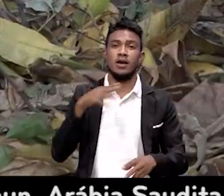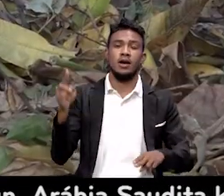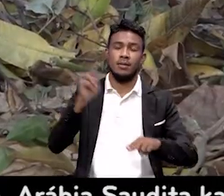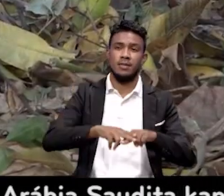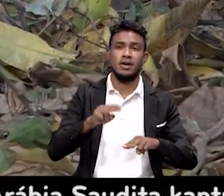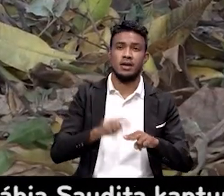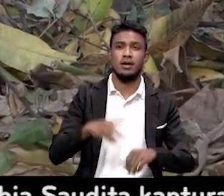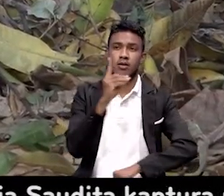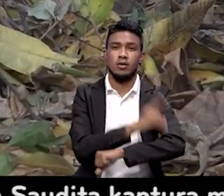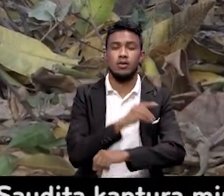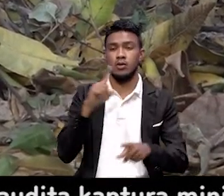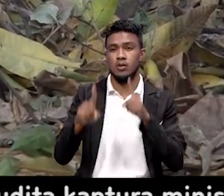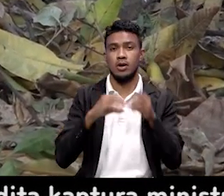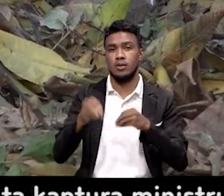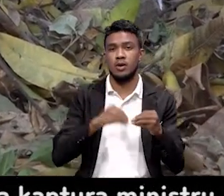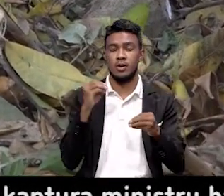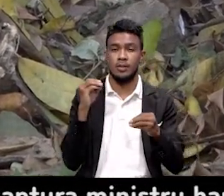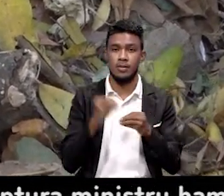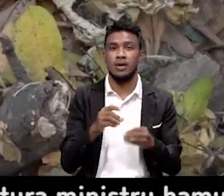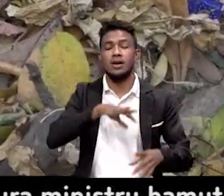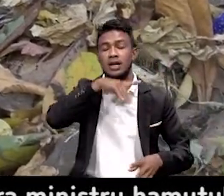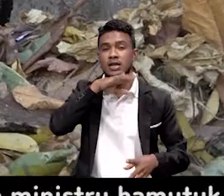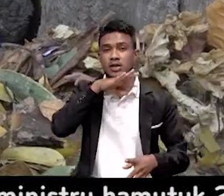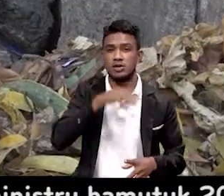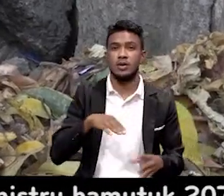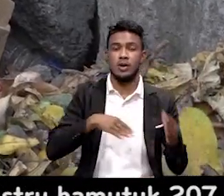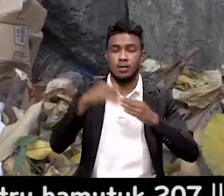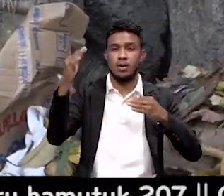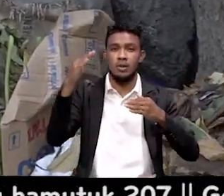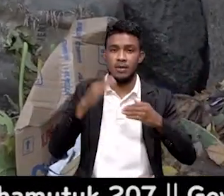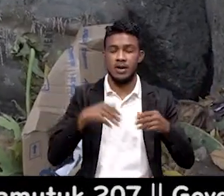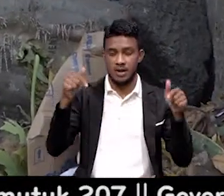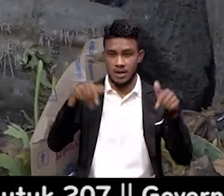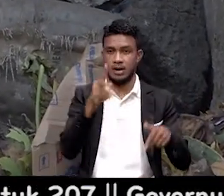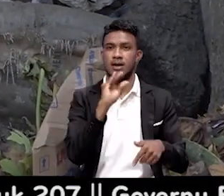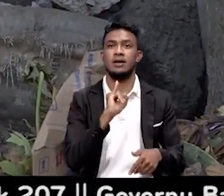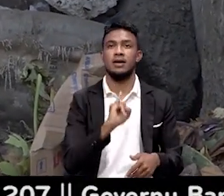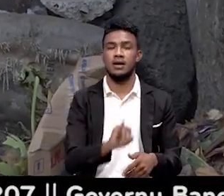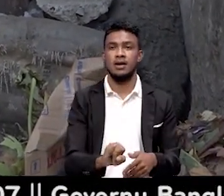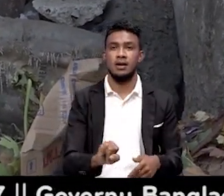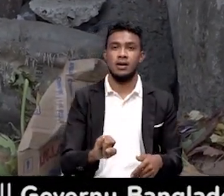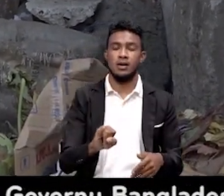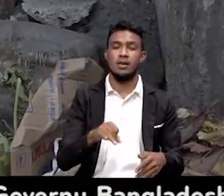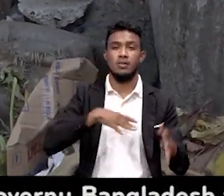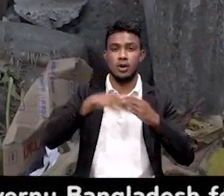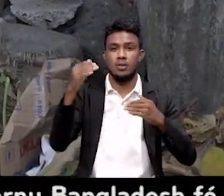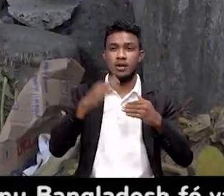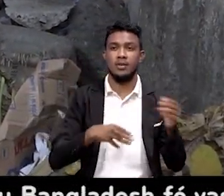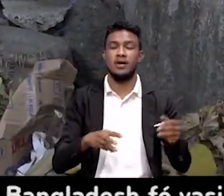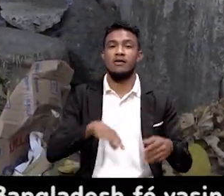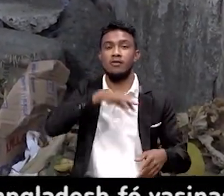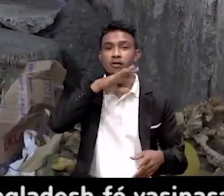konaba lisu sempre sai problema interesante. Liu-liu iha sidade. Problema lisu hare husi aspetu